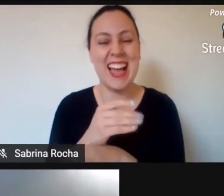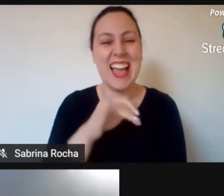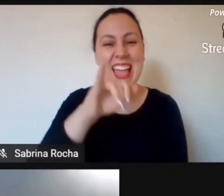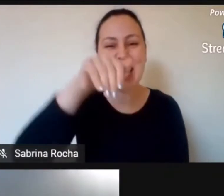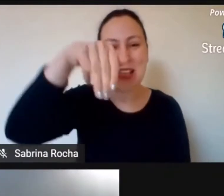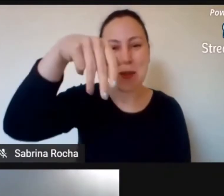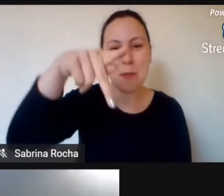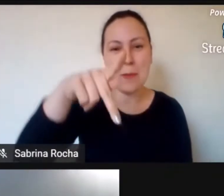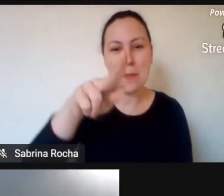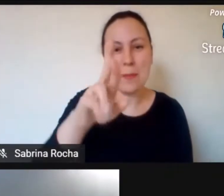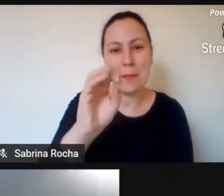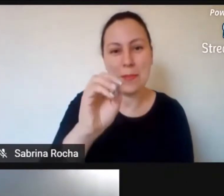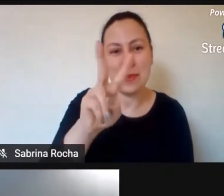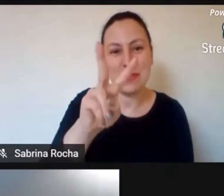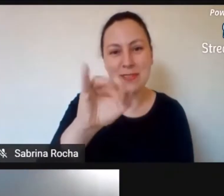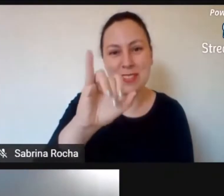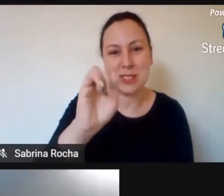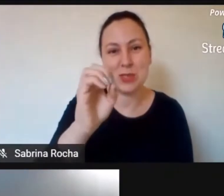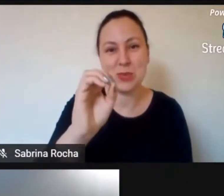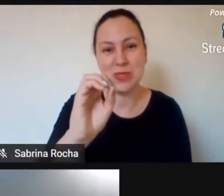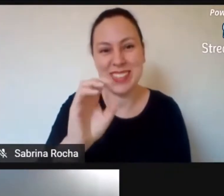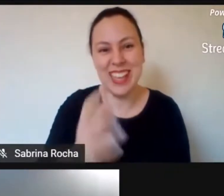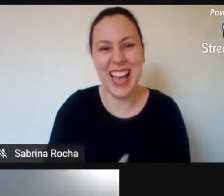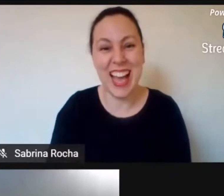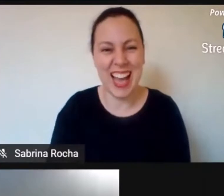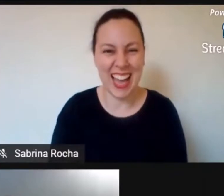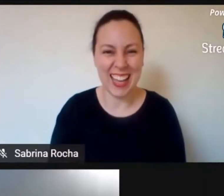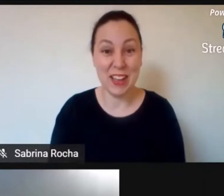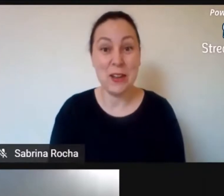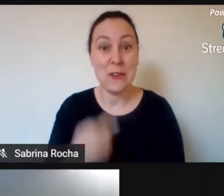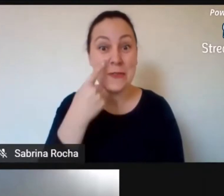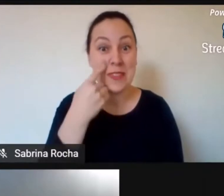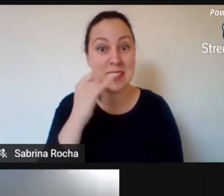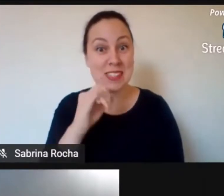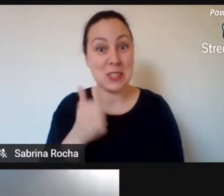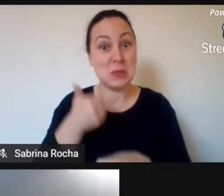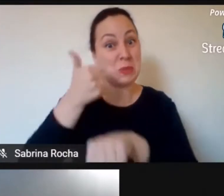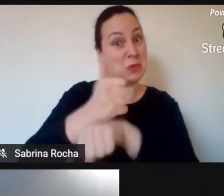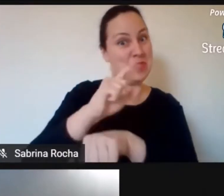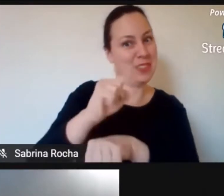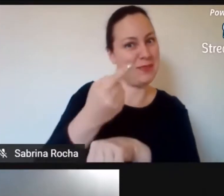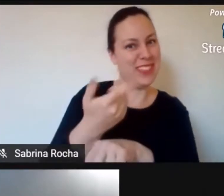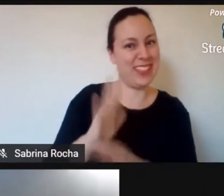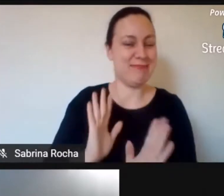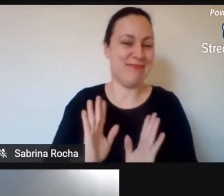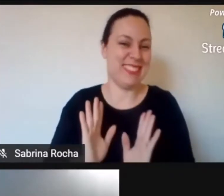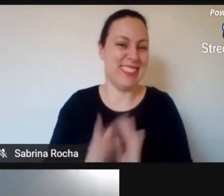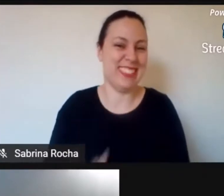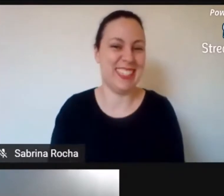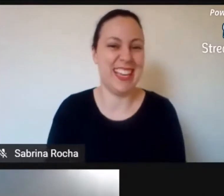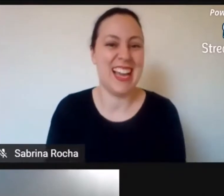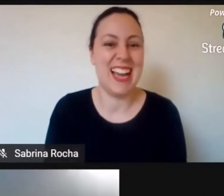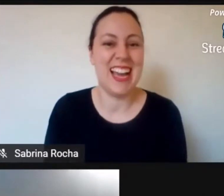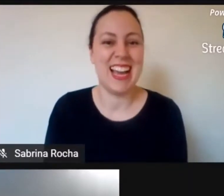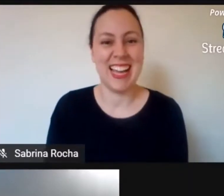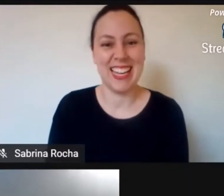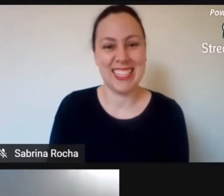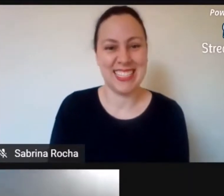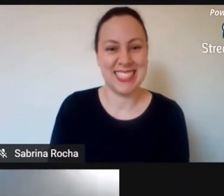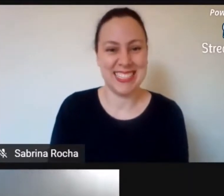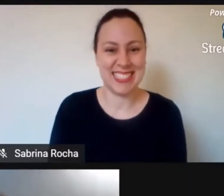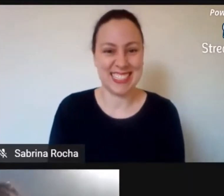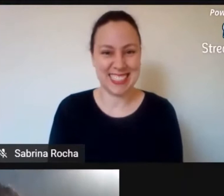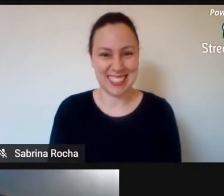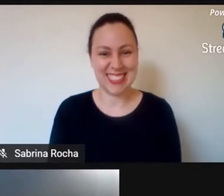Veremos na semana que vem se vai ter outra mediadora aqui. Ou se eu continuo. Te deixei